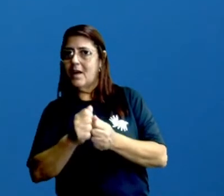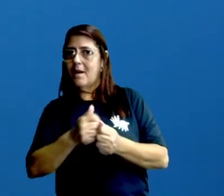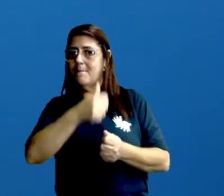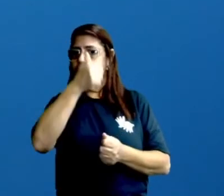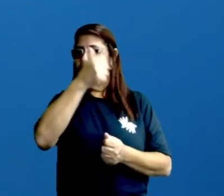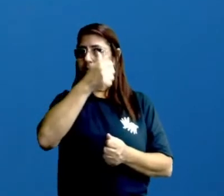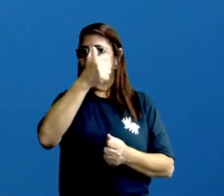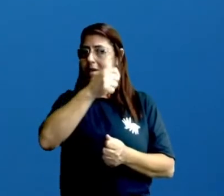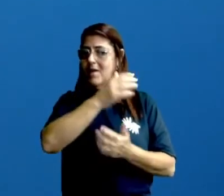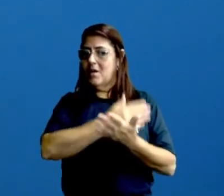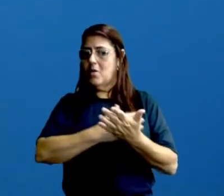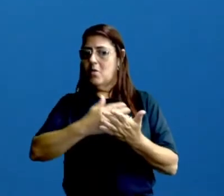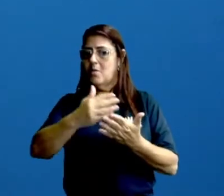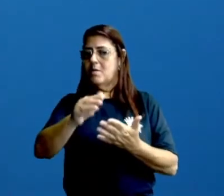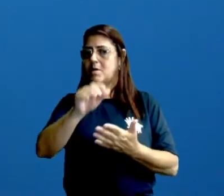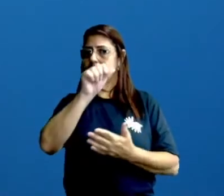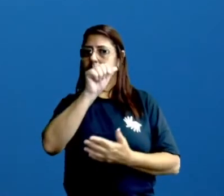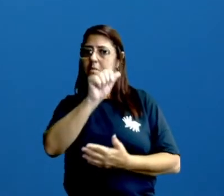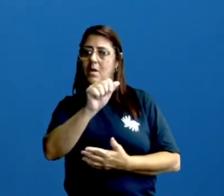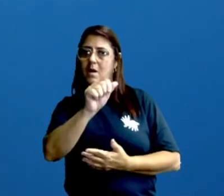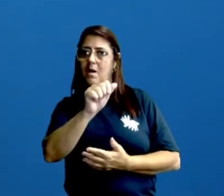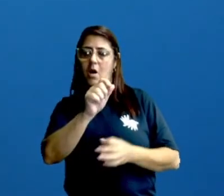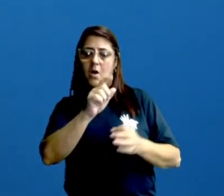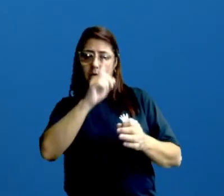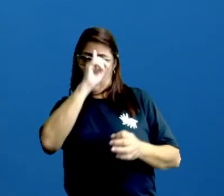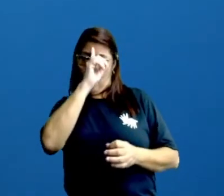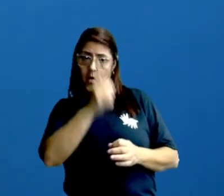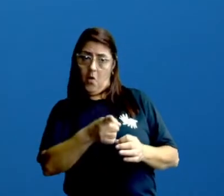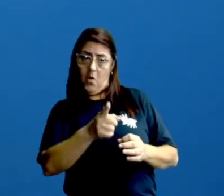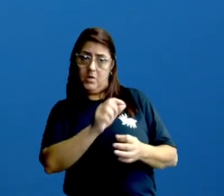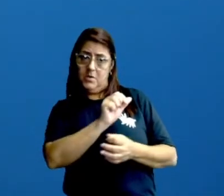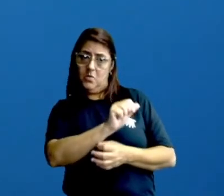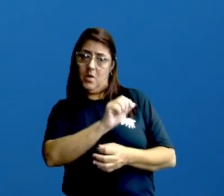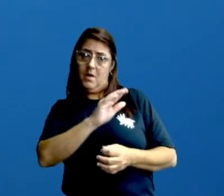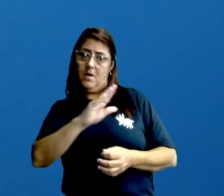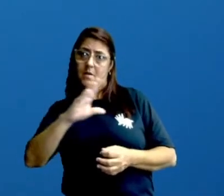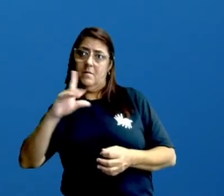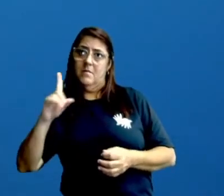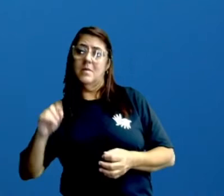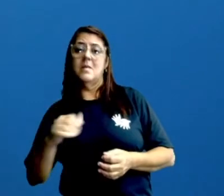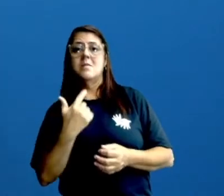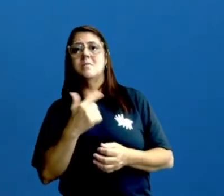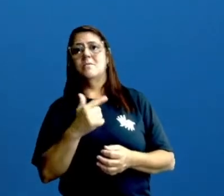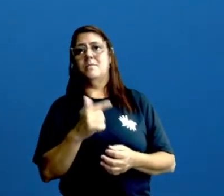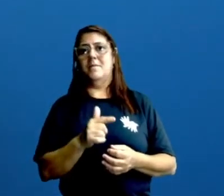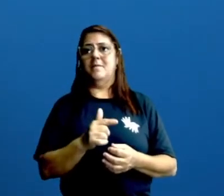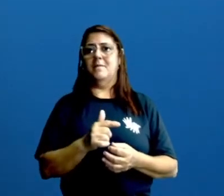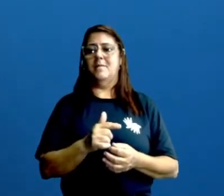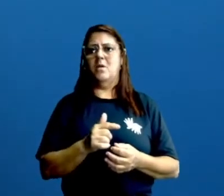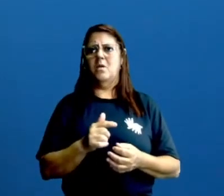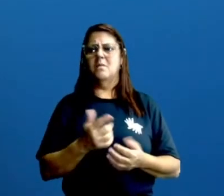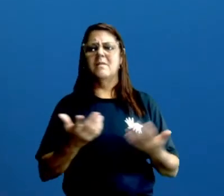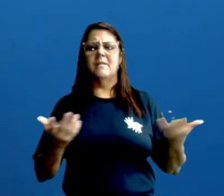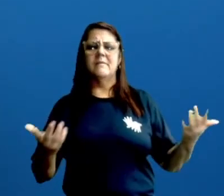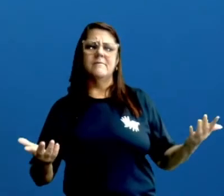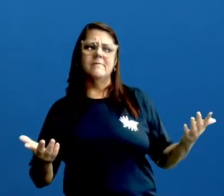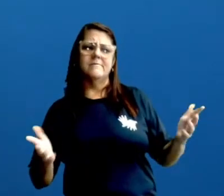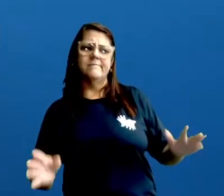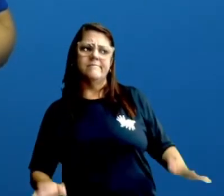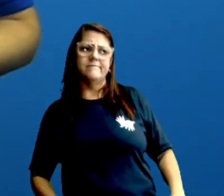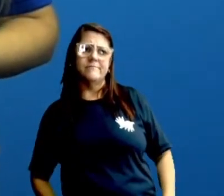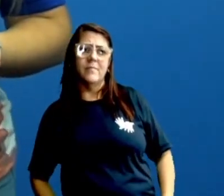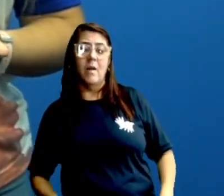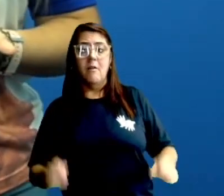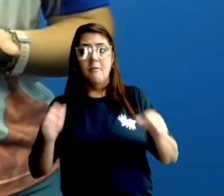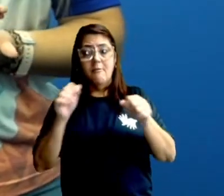arroz. Ele não começou a lista em ordem alfabética. Ele fez uma lista. Tia, o que a senhora quer dizer com isso? Eu